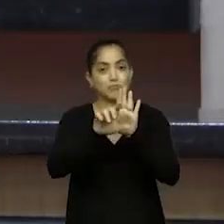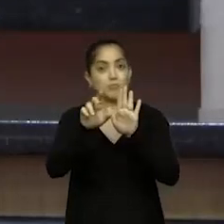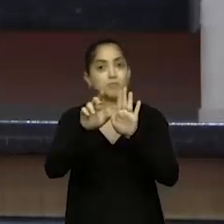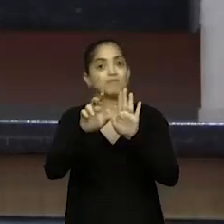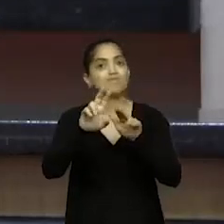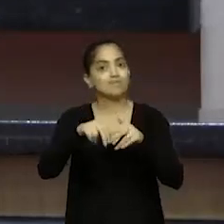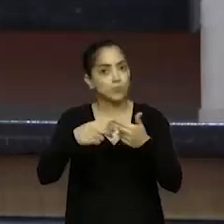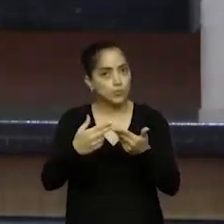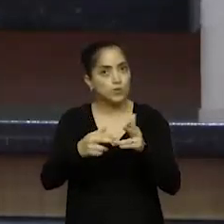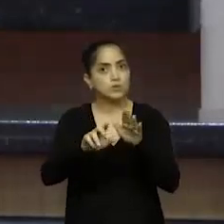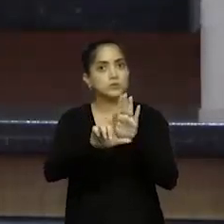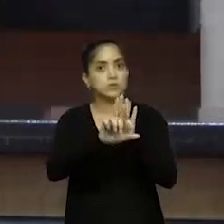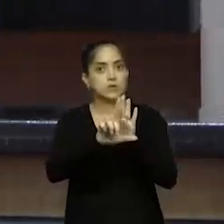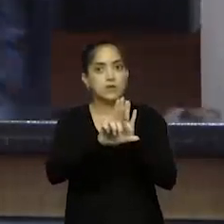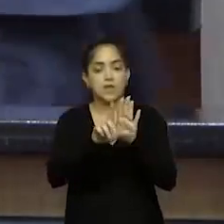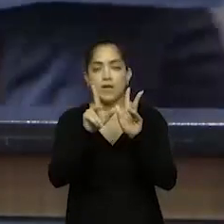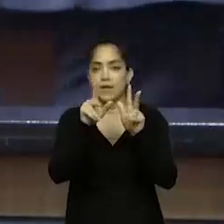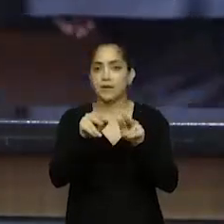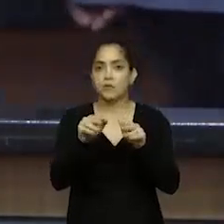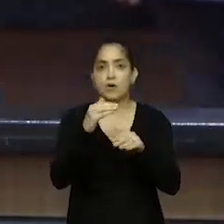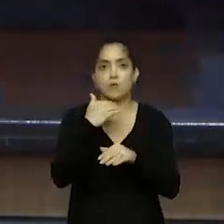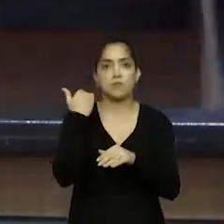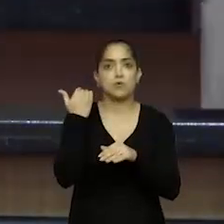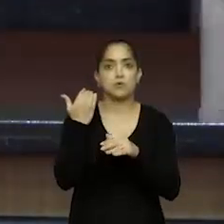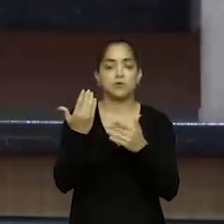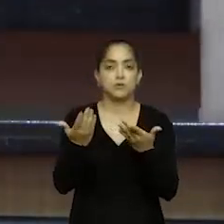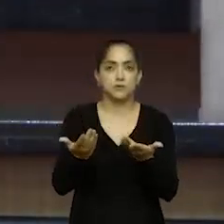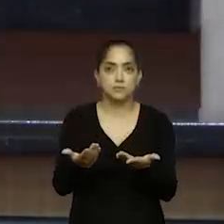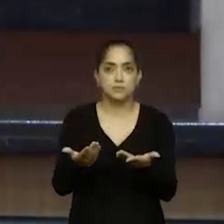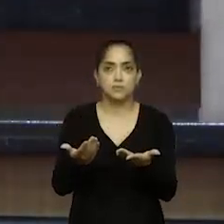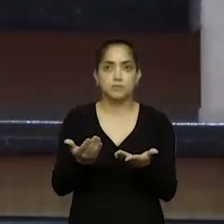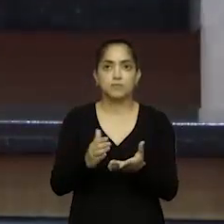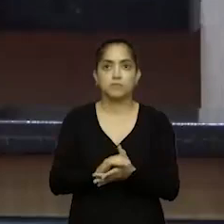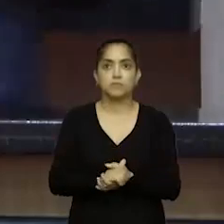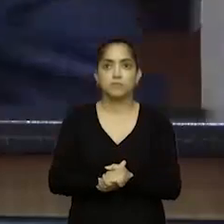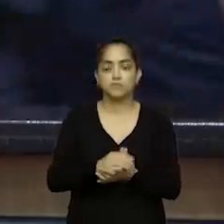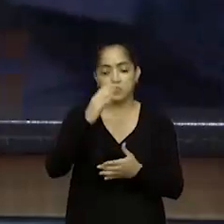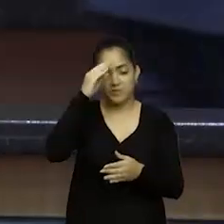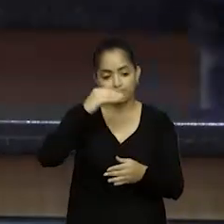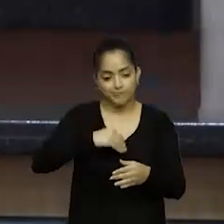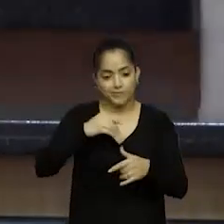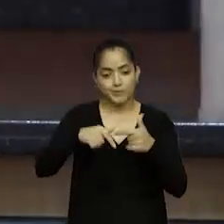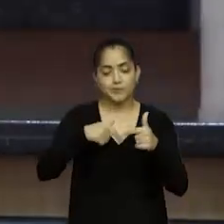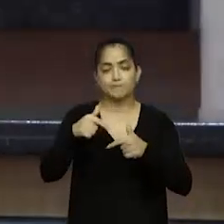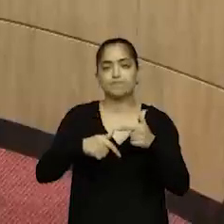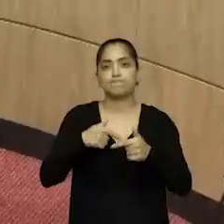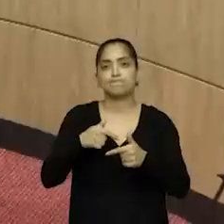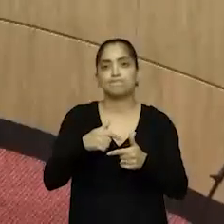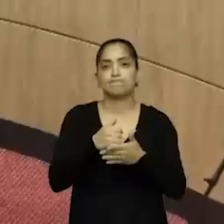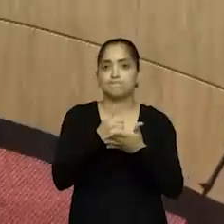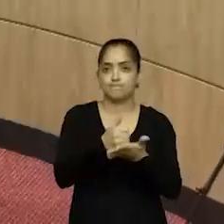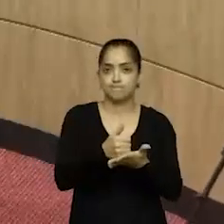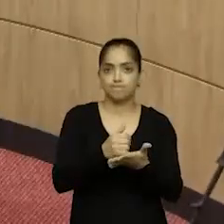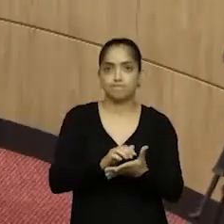é mais uma morte que acontece, pelo menos da vontade dele trabalhar. Por isso tem todo o meu apoio, deputado.